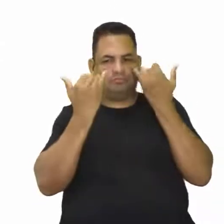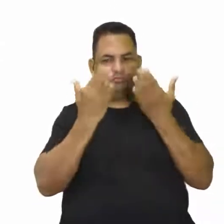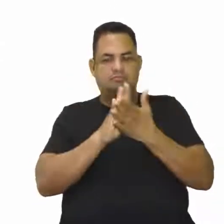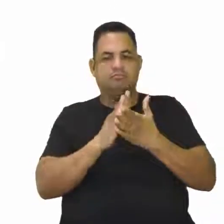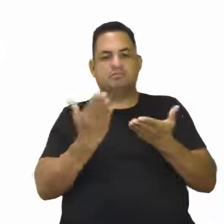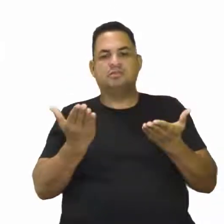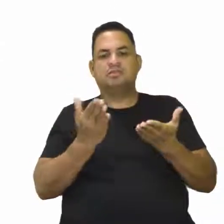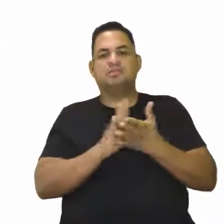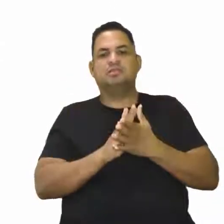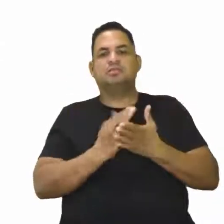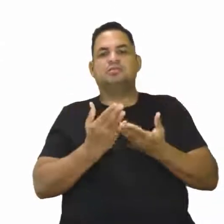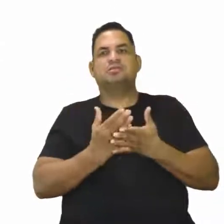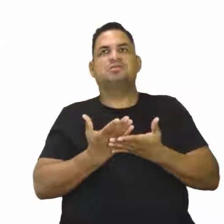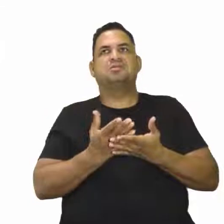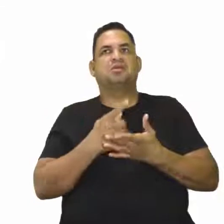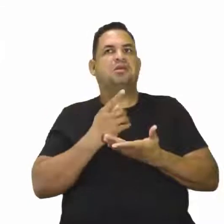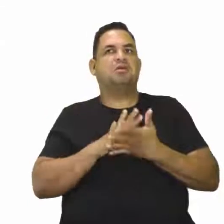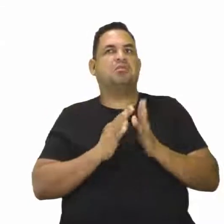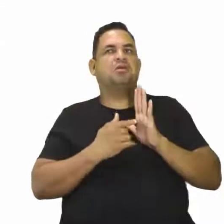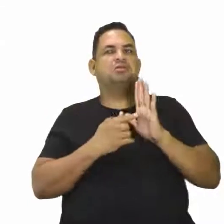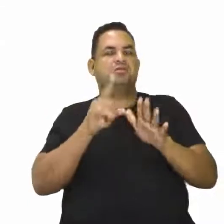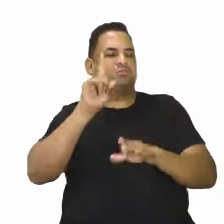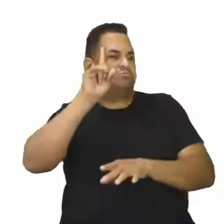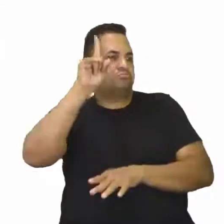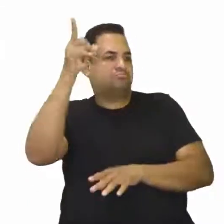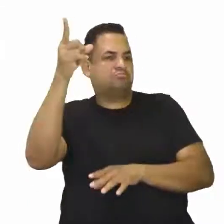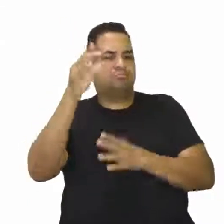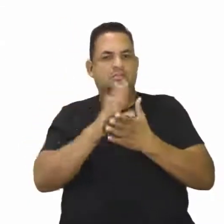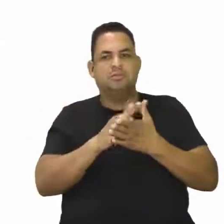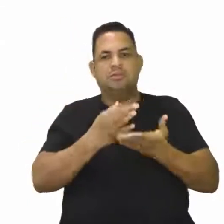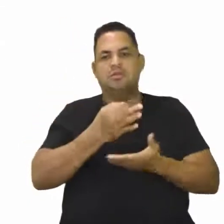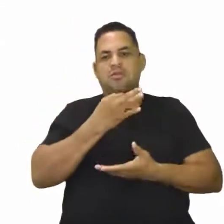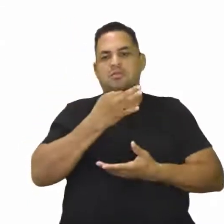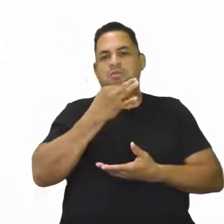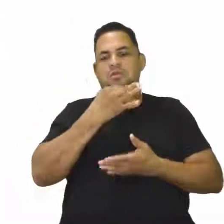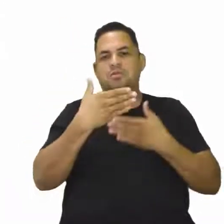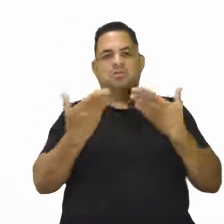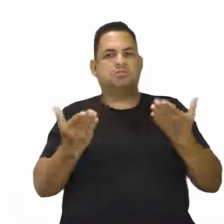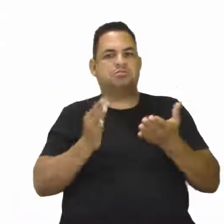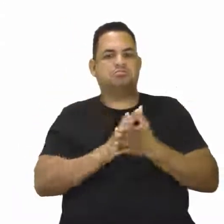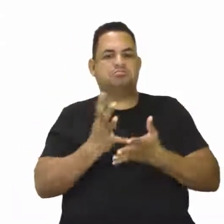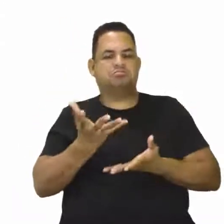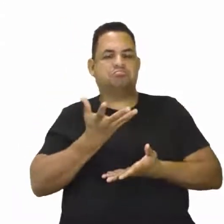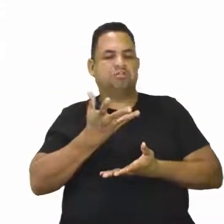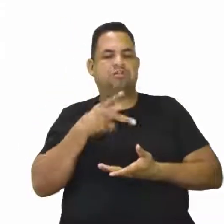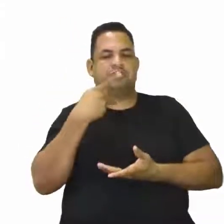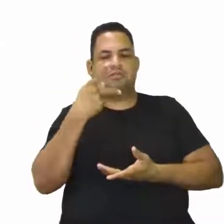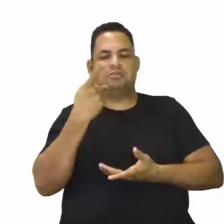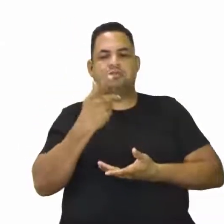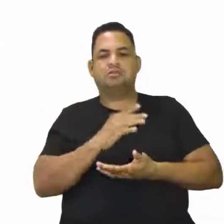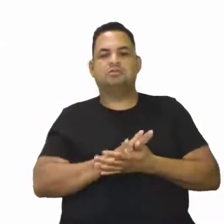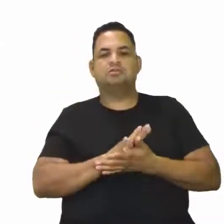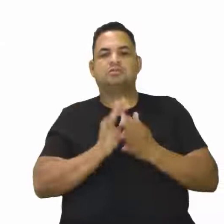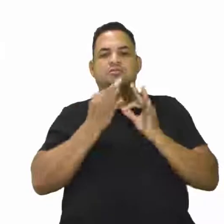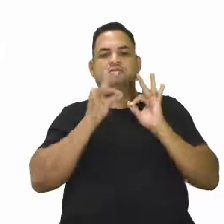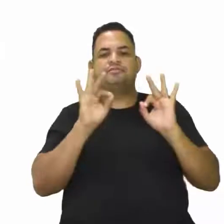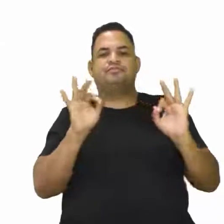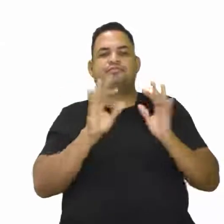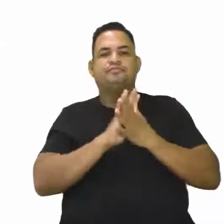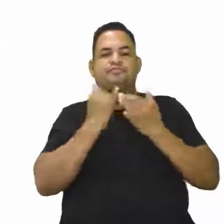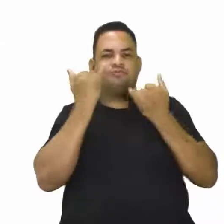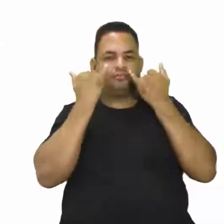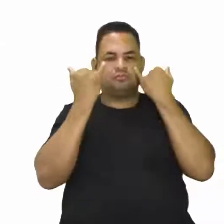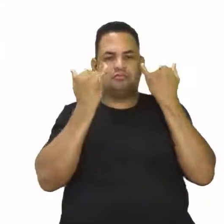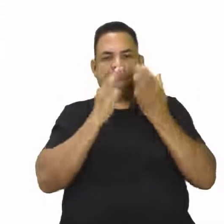não vai expor a sua ideia, ele não vai expor o que ele quer dizer, ele simplesmente vai